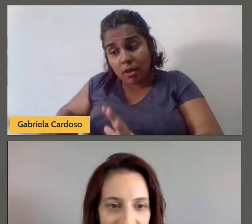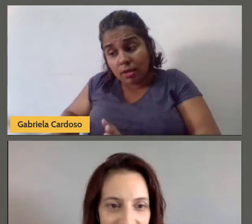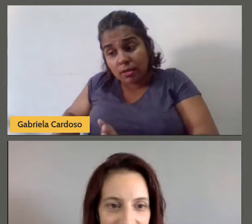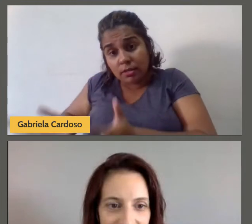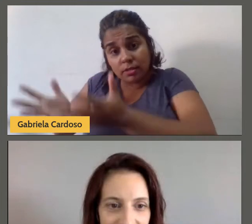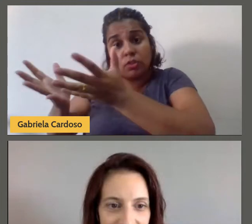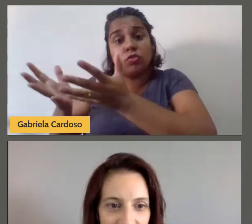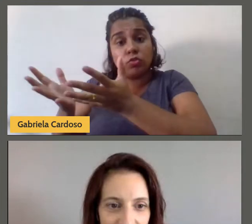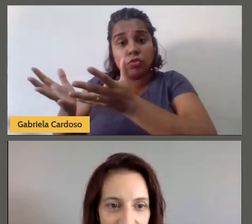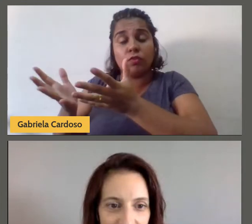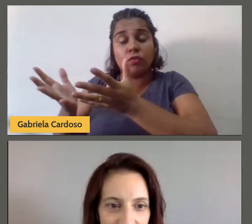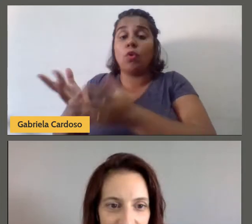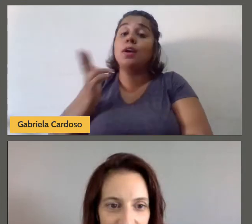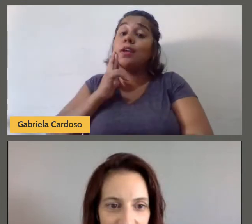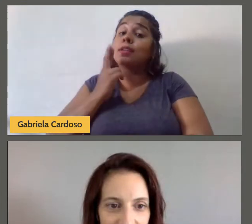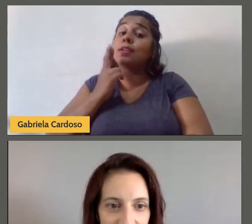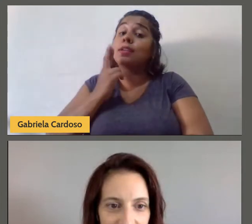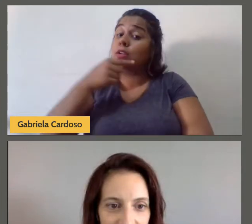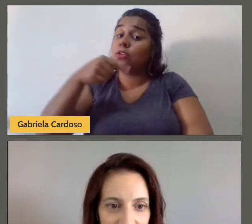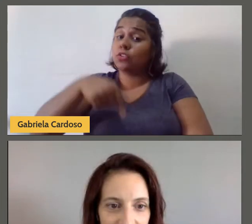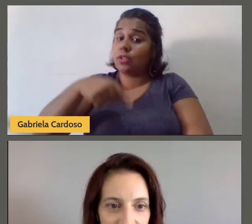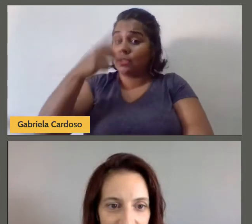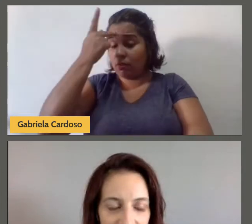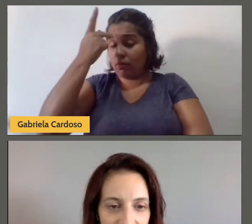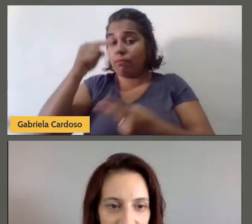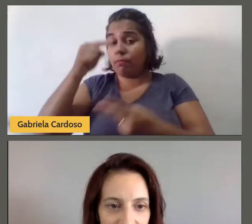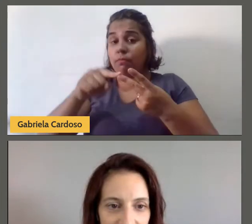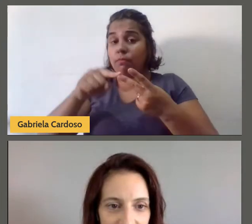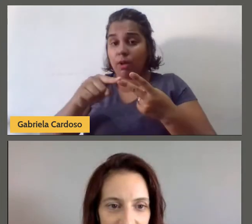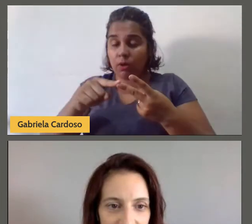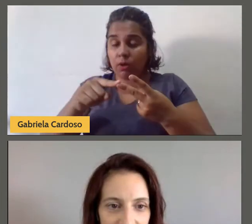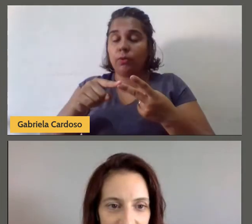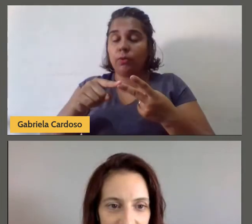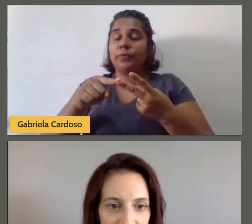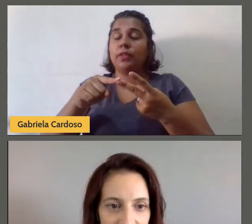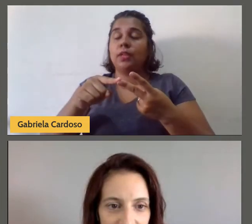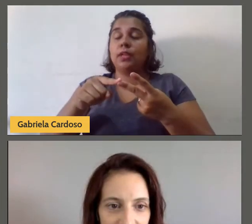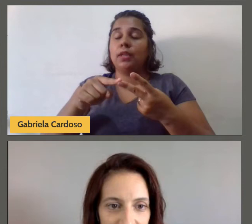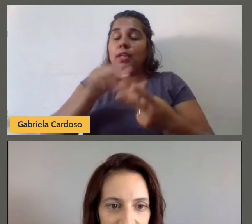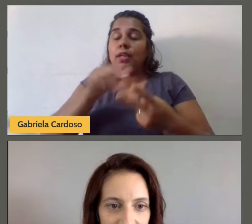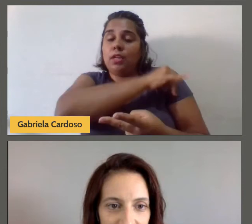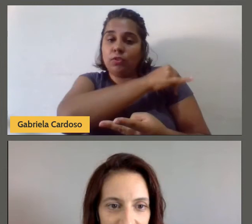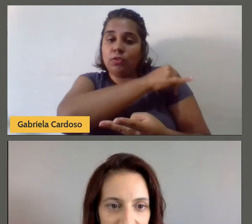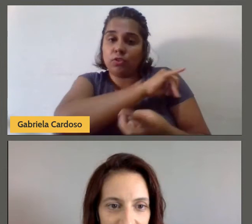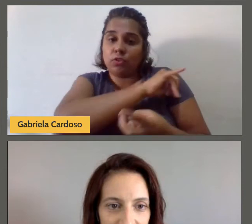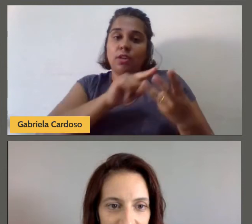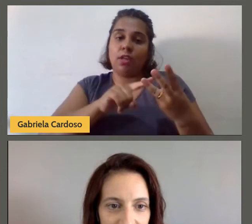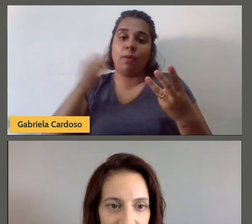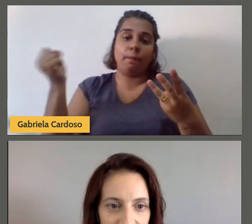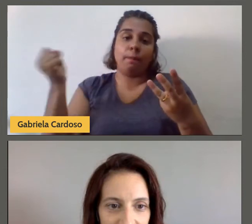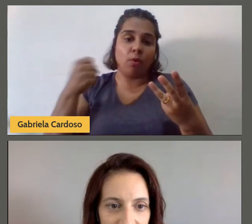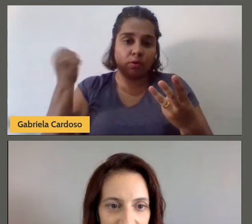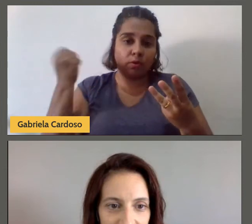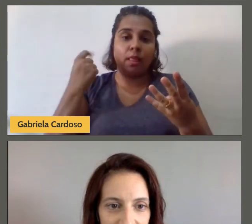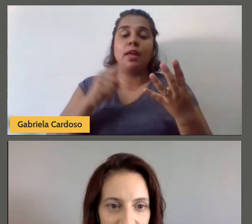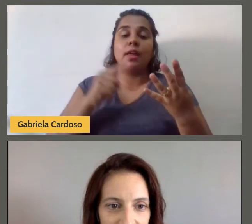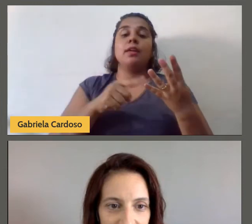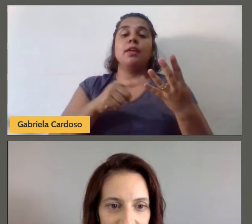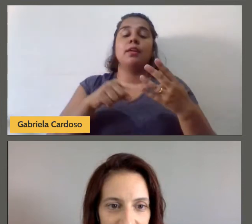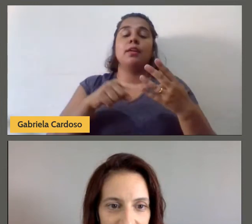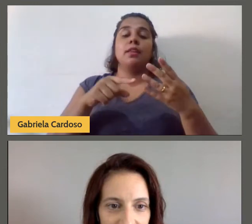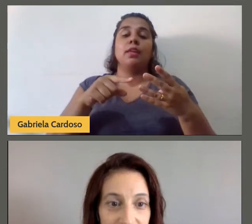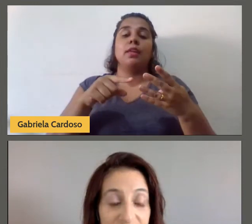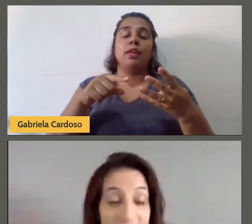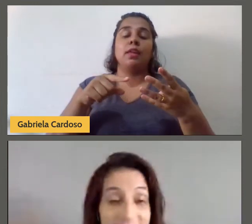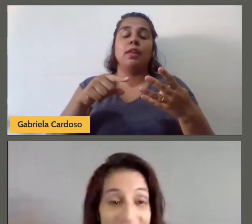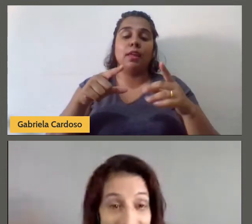vários restaurantes de São Paulo, Rio de Janeiro, Porto Alegre e Brasília. Dentre restaurantes aqui de São Paulo super famosos como Arthurito,